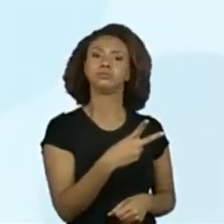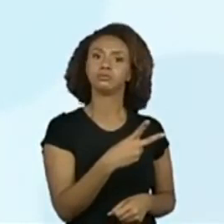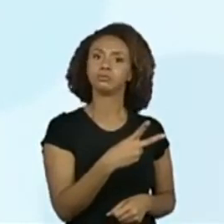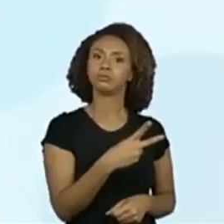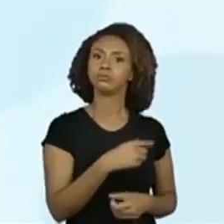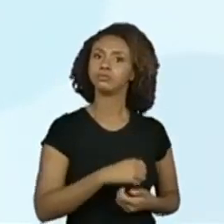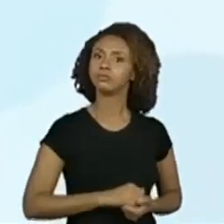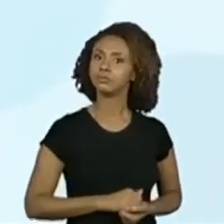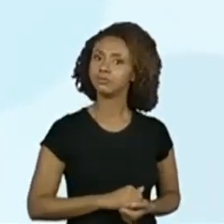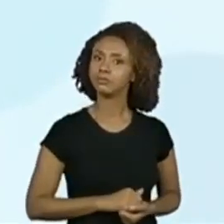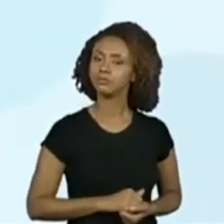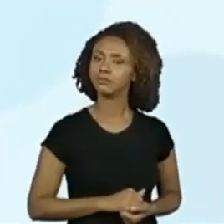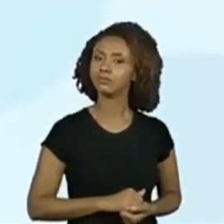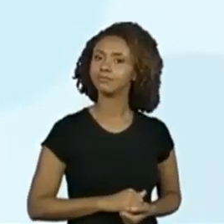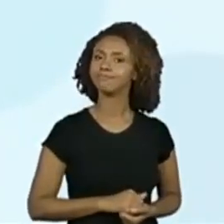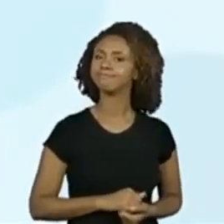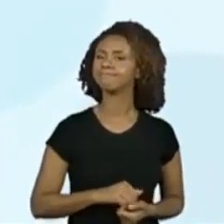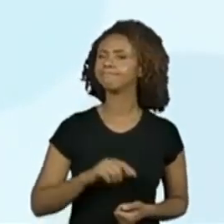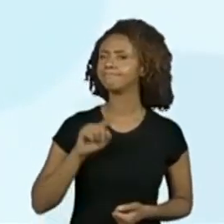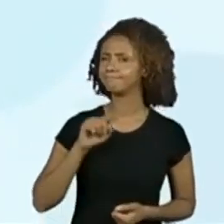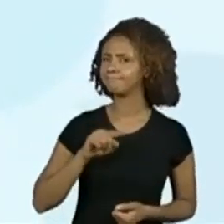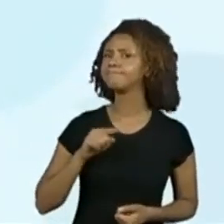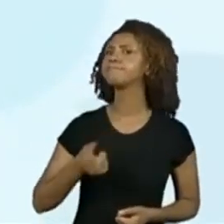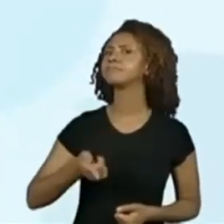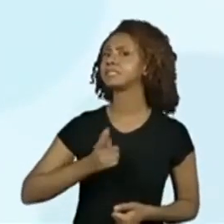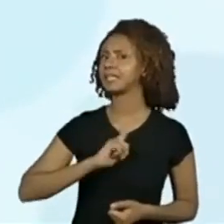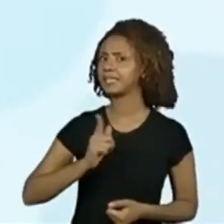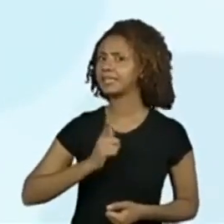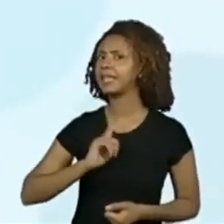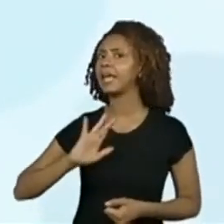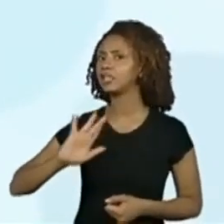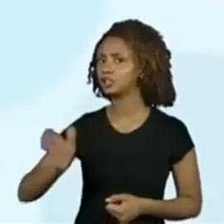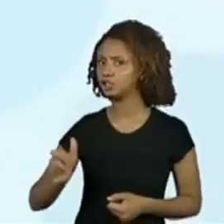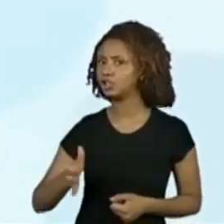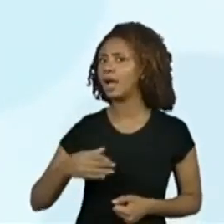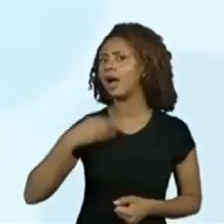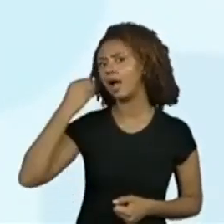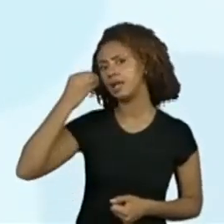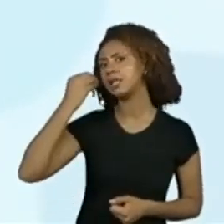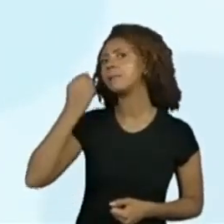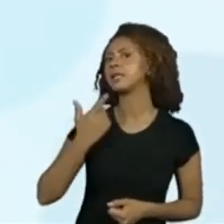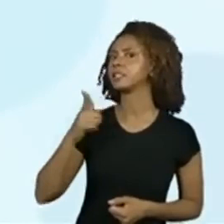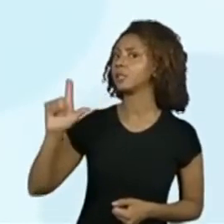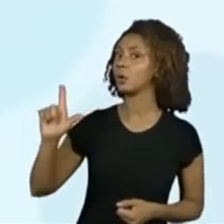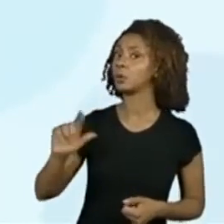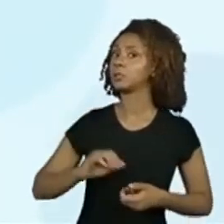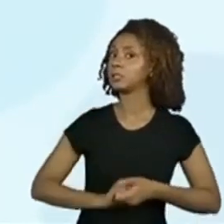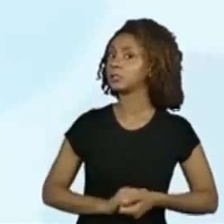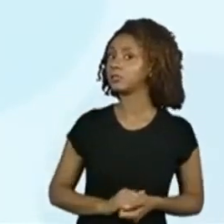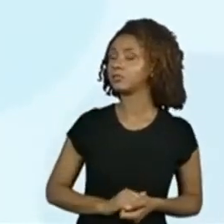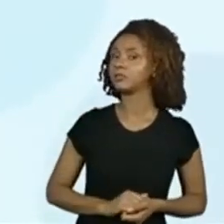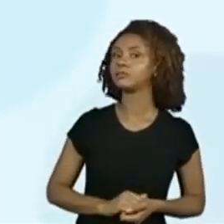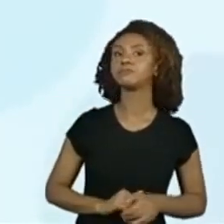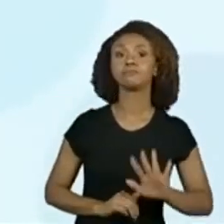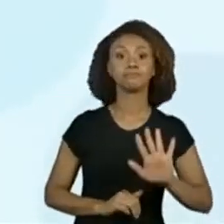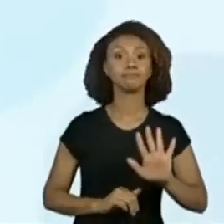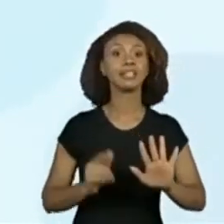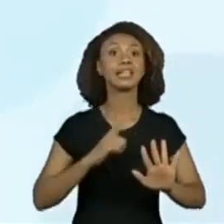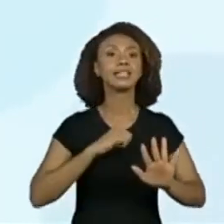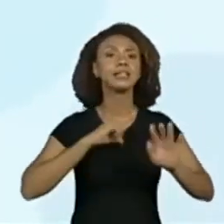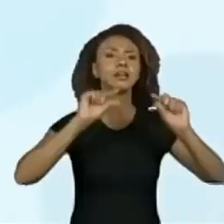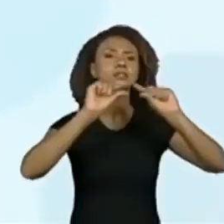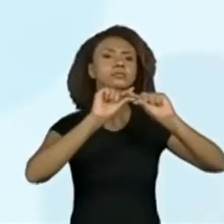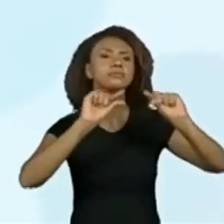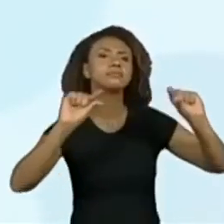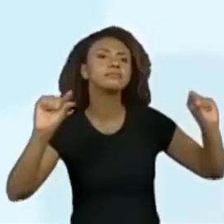já temos aí um situação feita montada bom nós temos o início dela não é